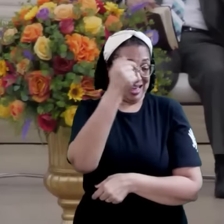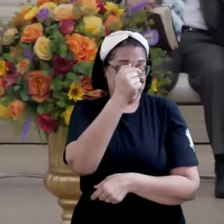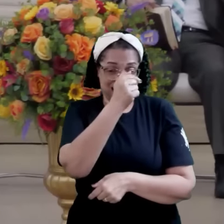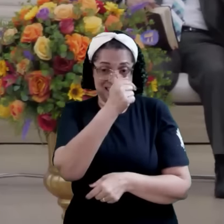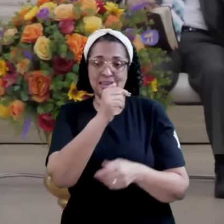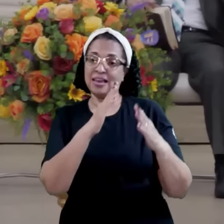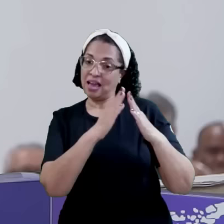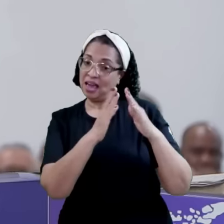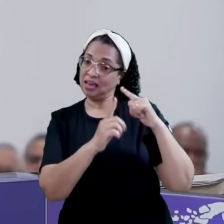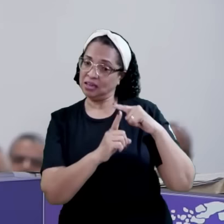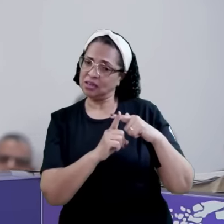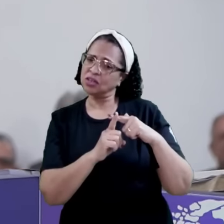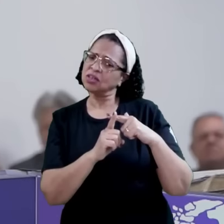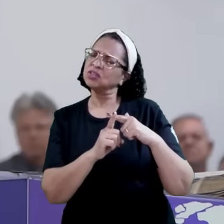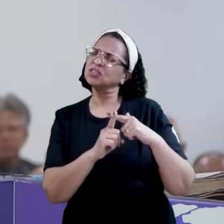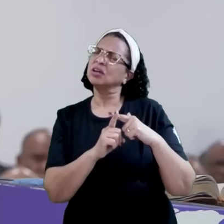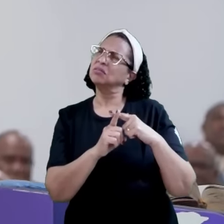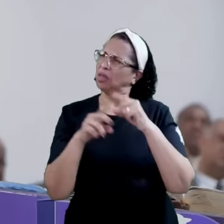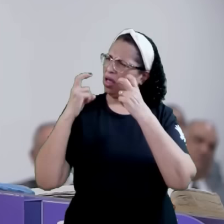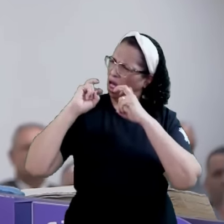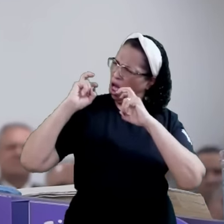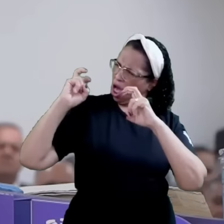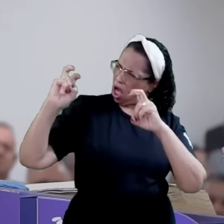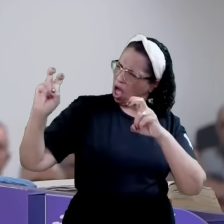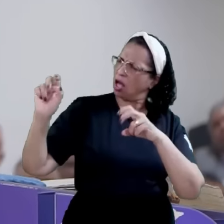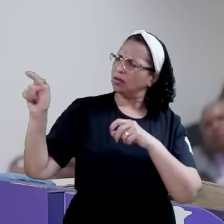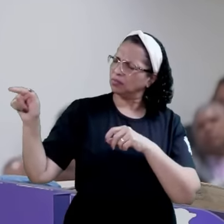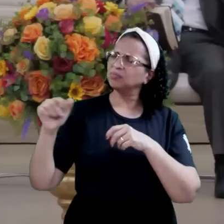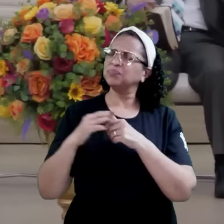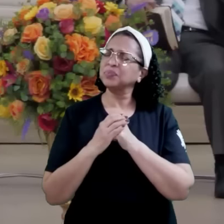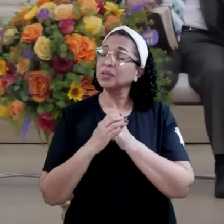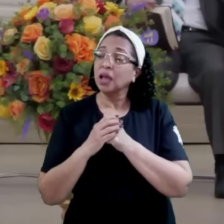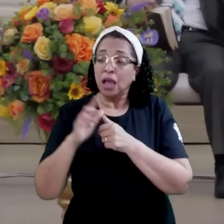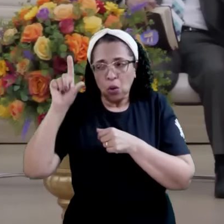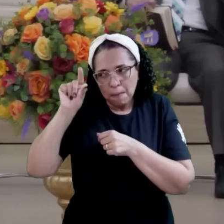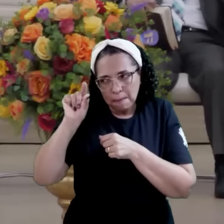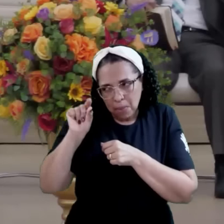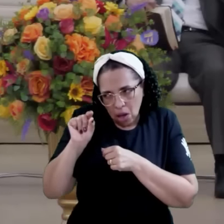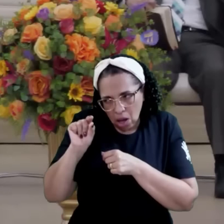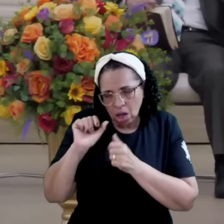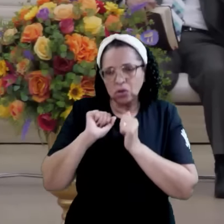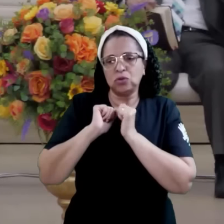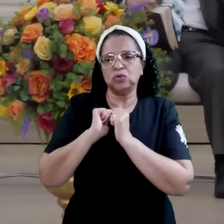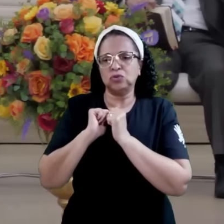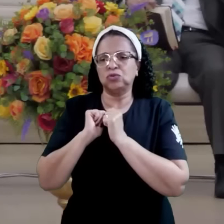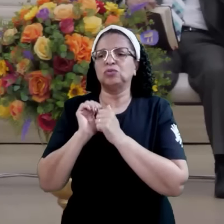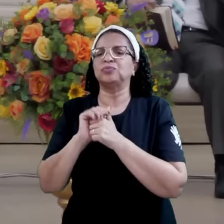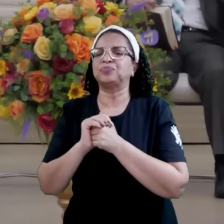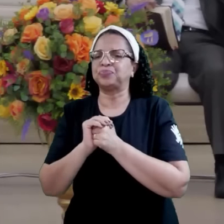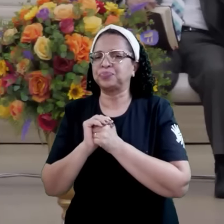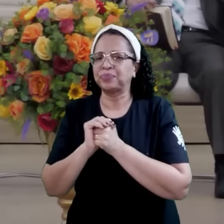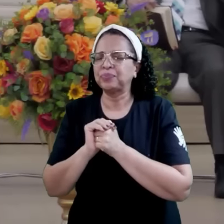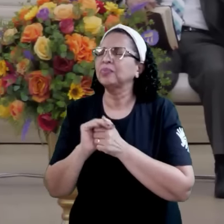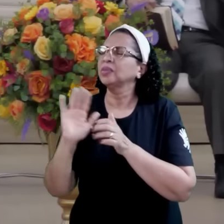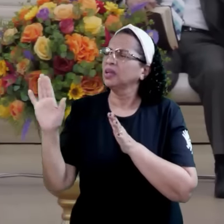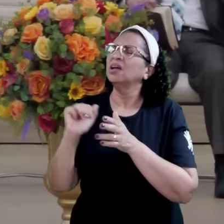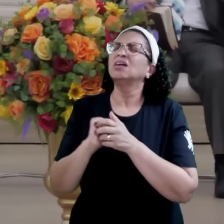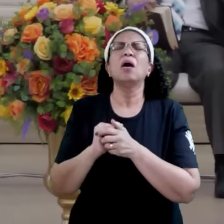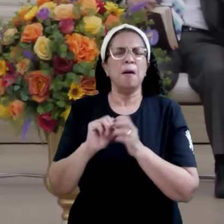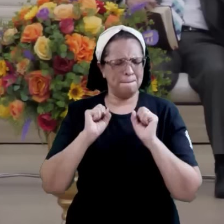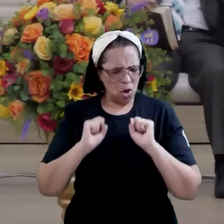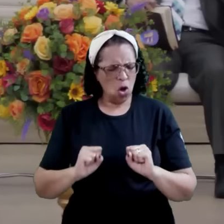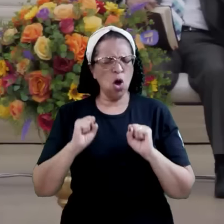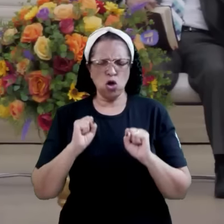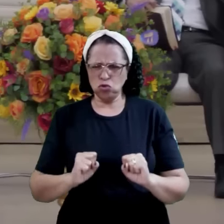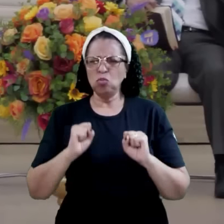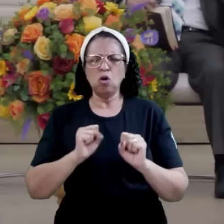exemplo pastor falou o som ela falou não que hora que é o culto do Senhor falei o culto é Das 7 às 9 falou não eu sou enfermeira eu entro 6 horas da tarde no hospital Vixe Pode ficar à